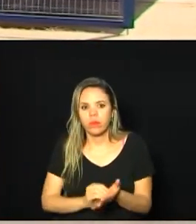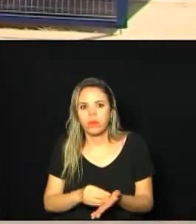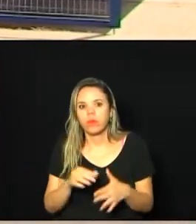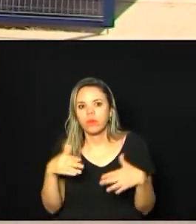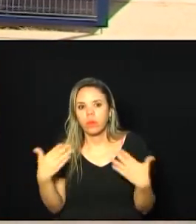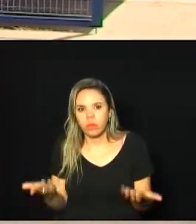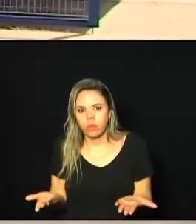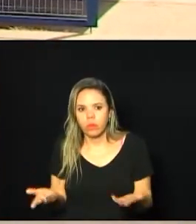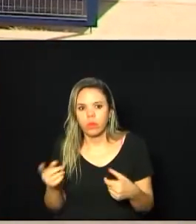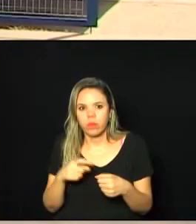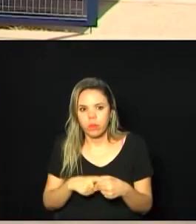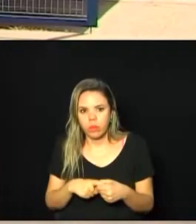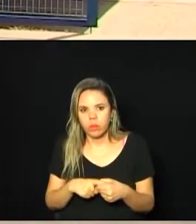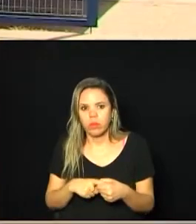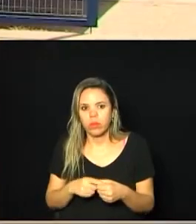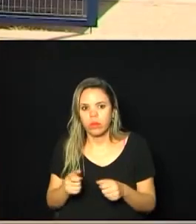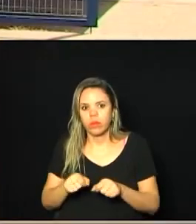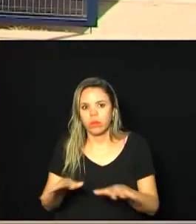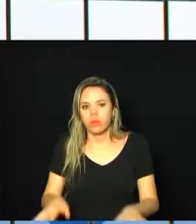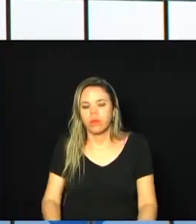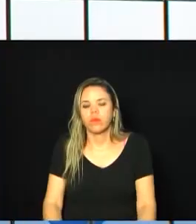vai retomar essa distribuição.